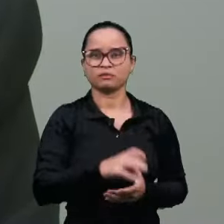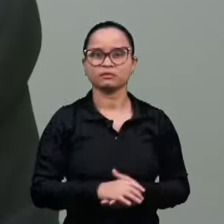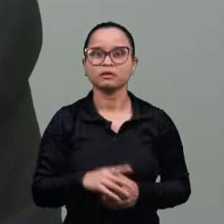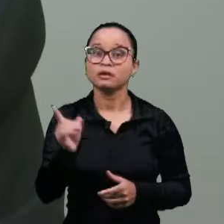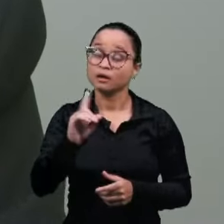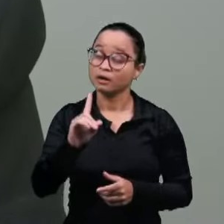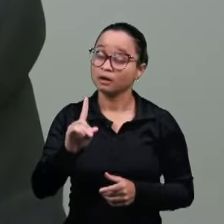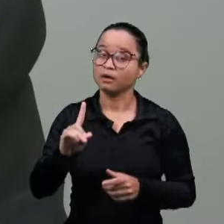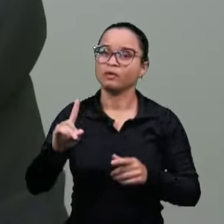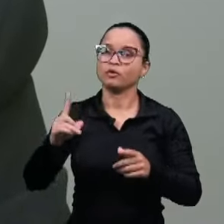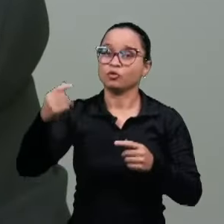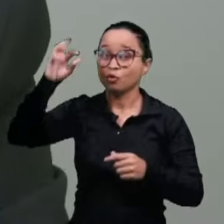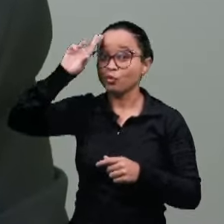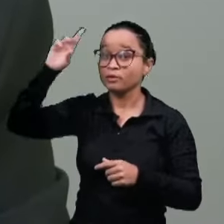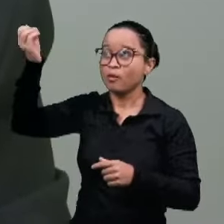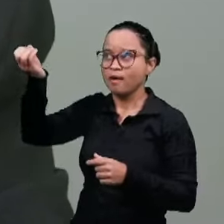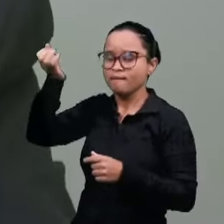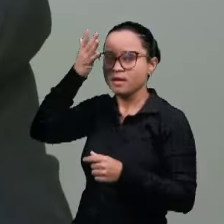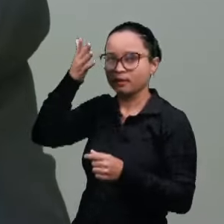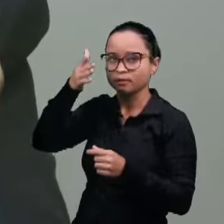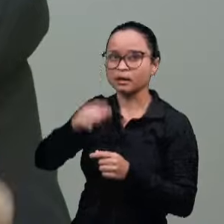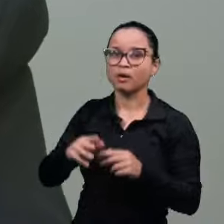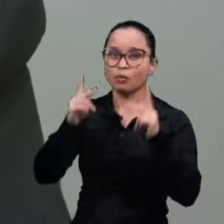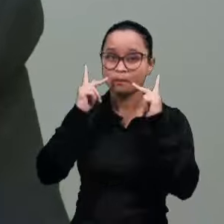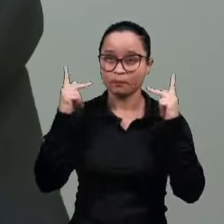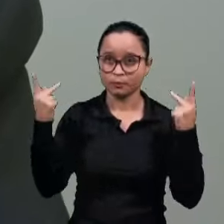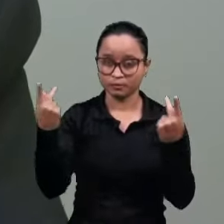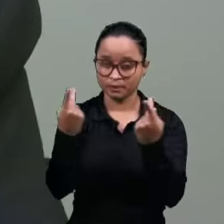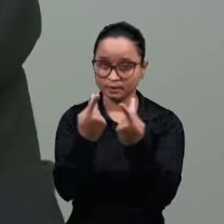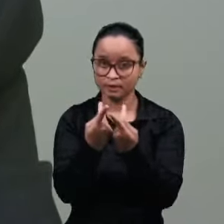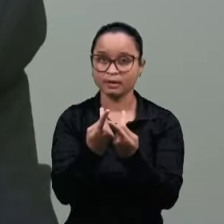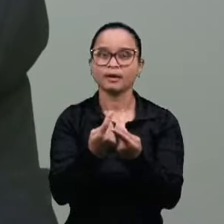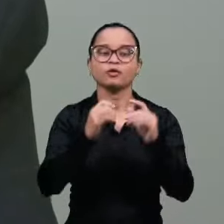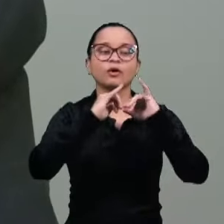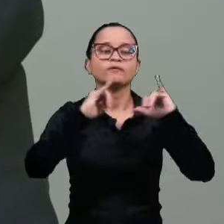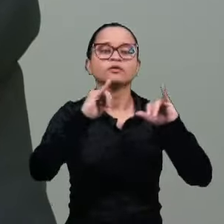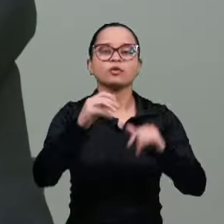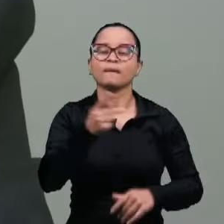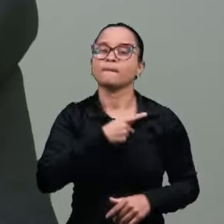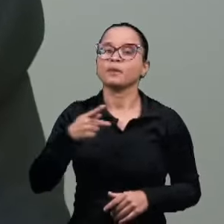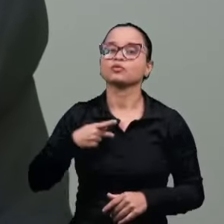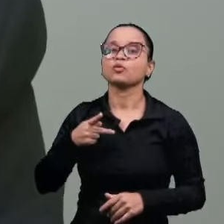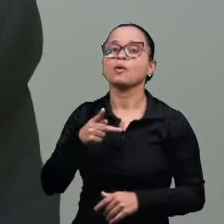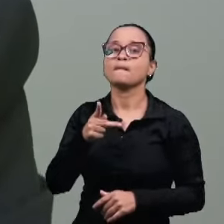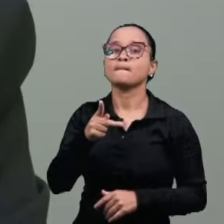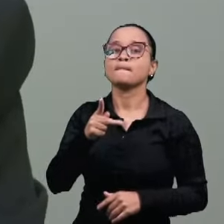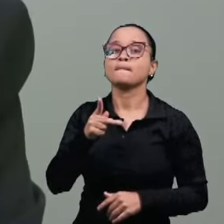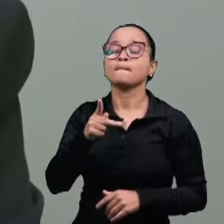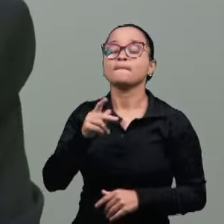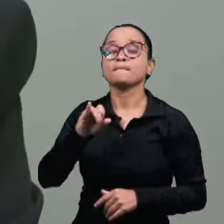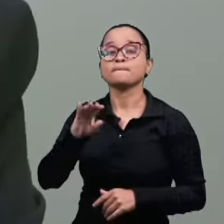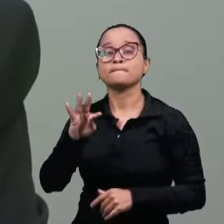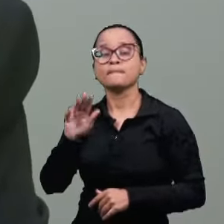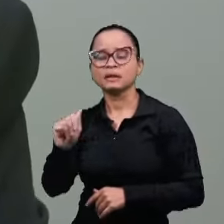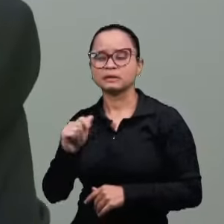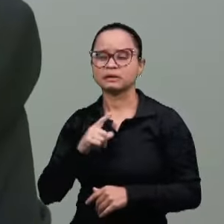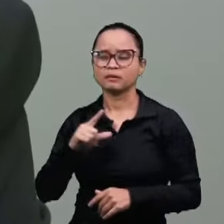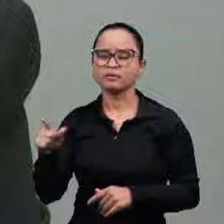orientação do Senhor. Quando chega a orientação do presbitério, pastor Pita, olha, o senhor vai ter que ir para o lugar. É difícil, né,